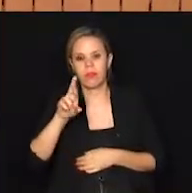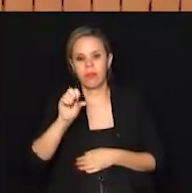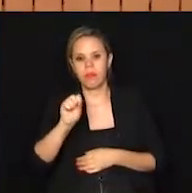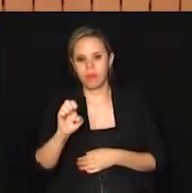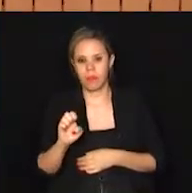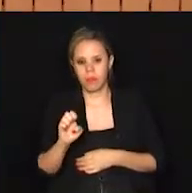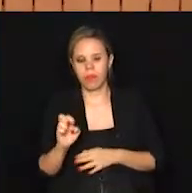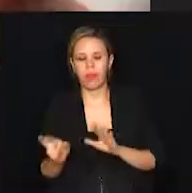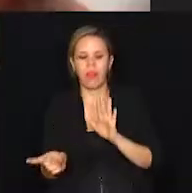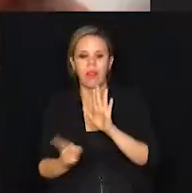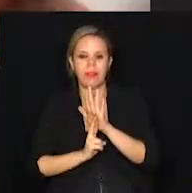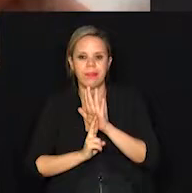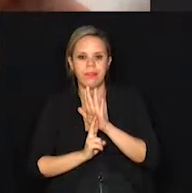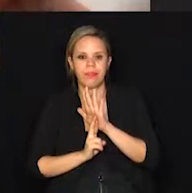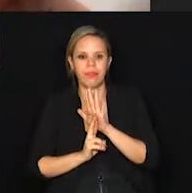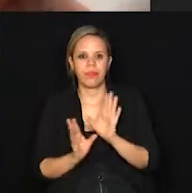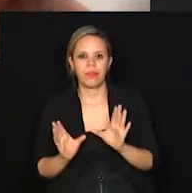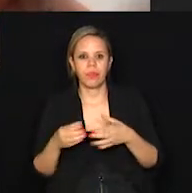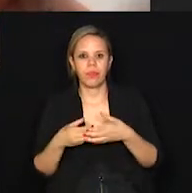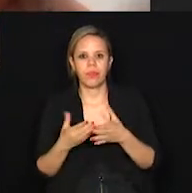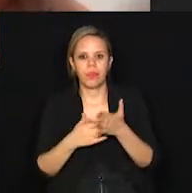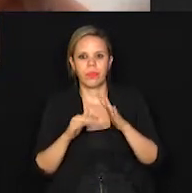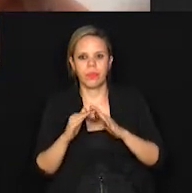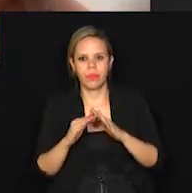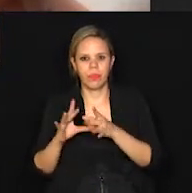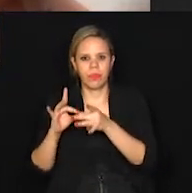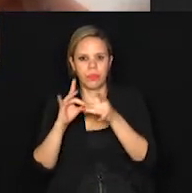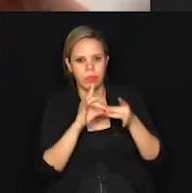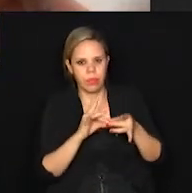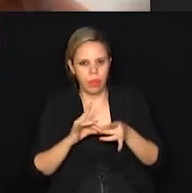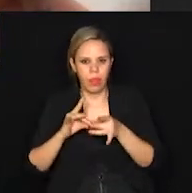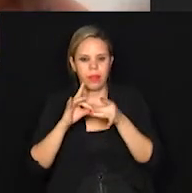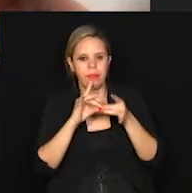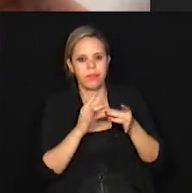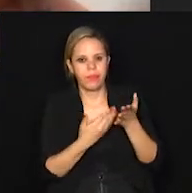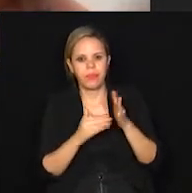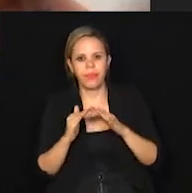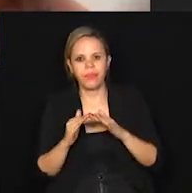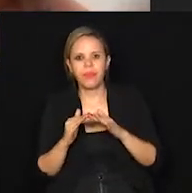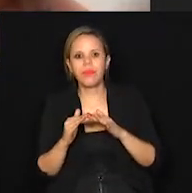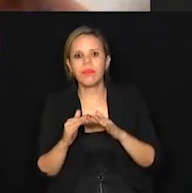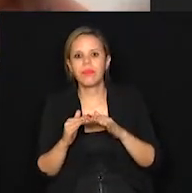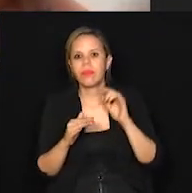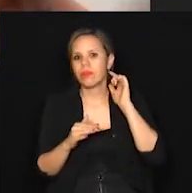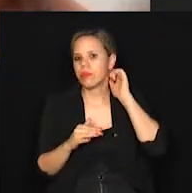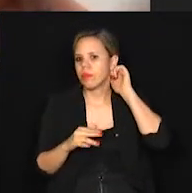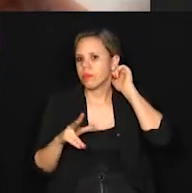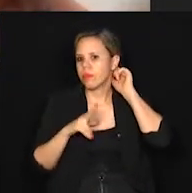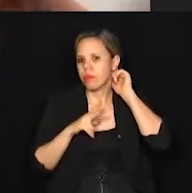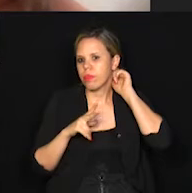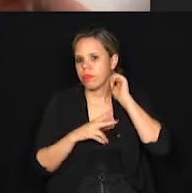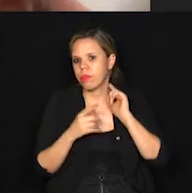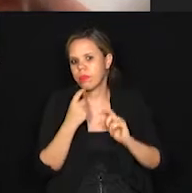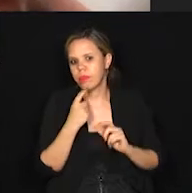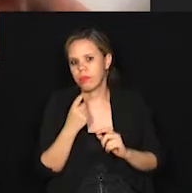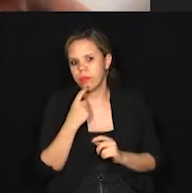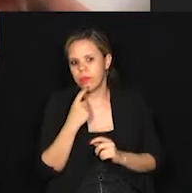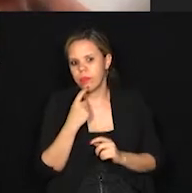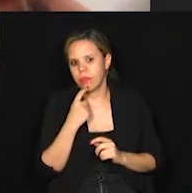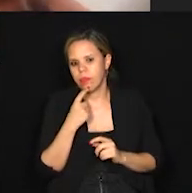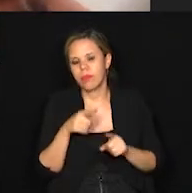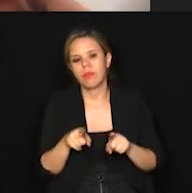é representante do grupo Escolas Parceiras, que são escolas privadas aqui de Campinas e